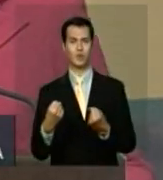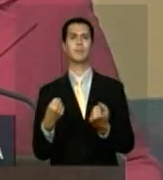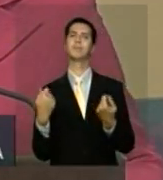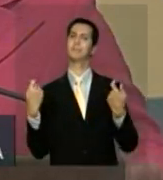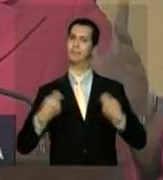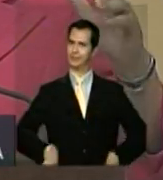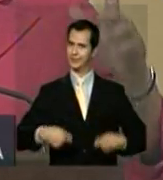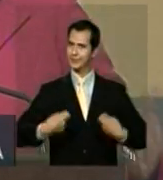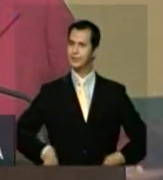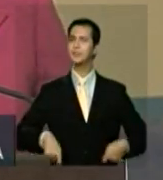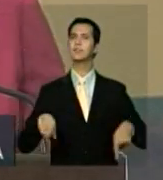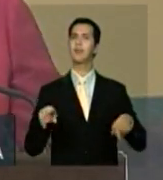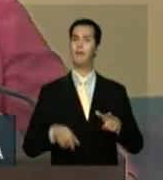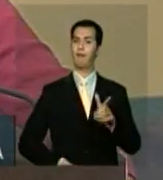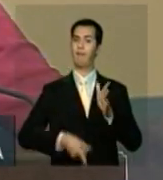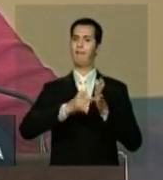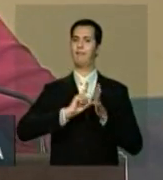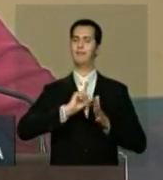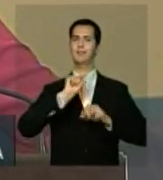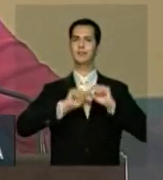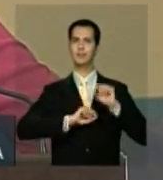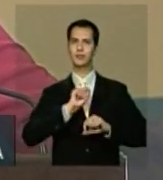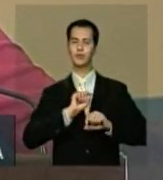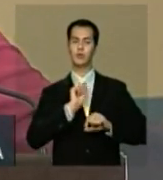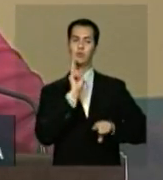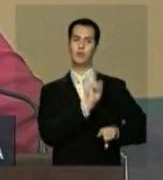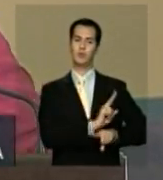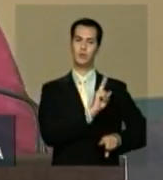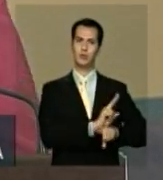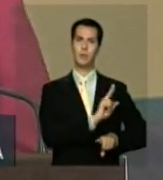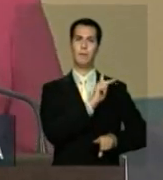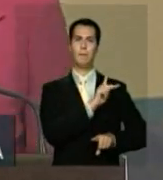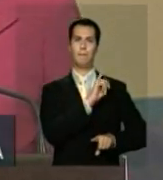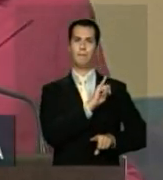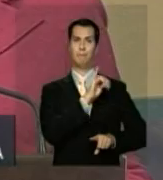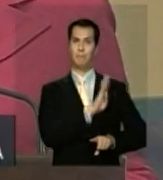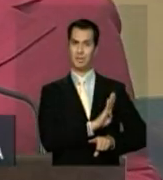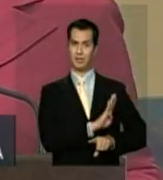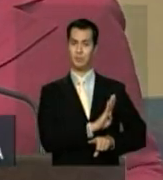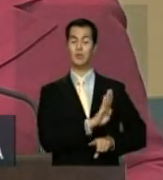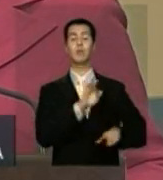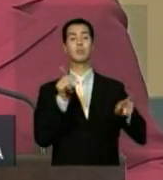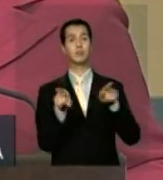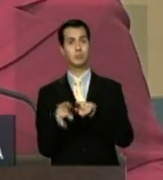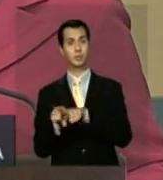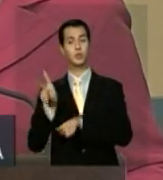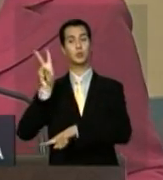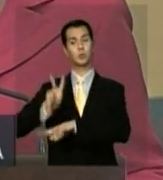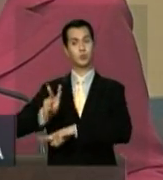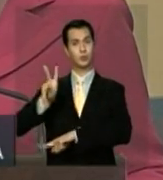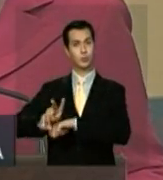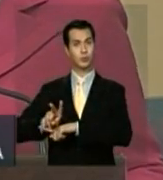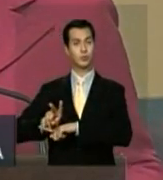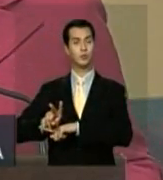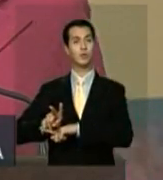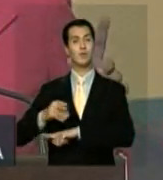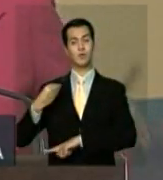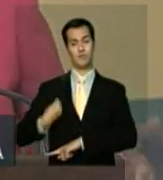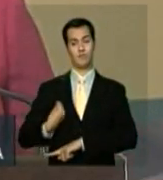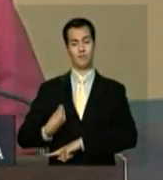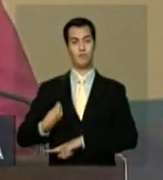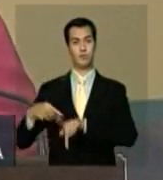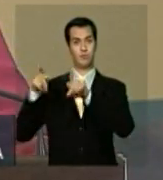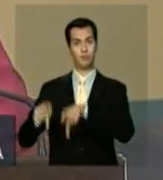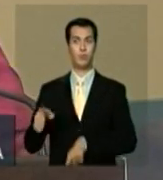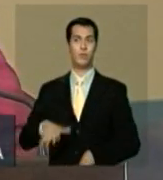compromisso não só com o crescimento do seu produto interno bruto mas com o crescimento das condições de vida das